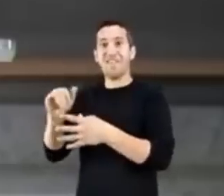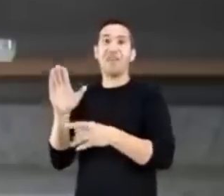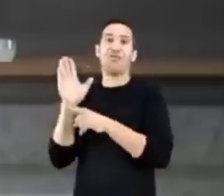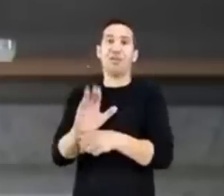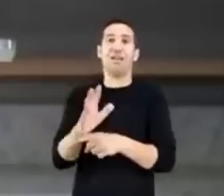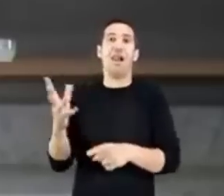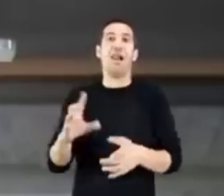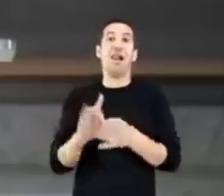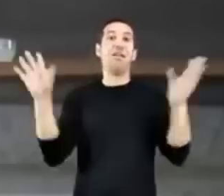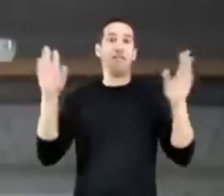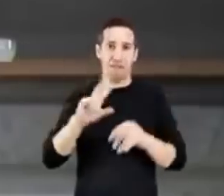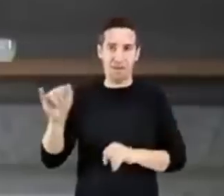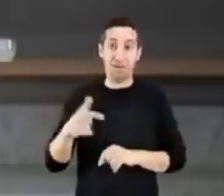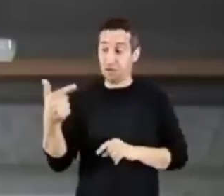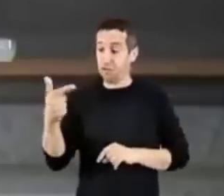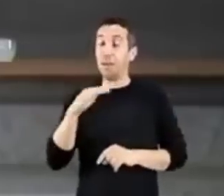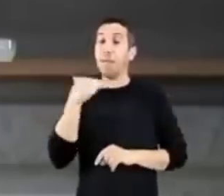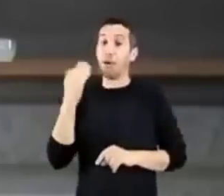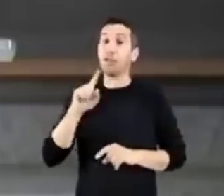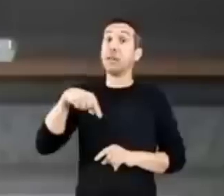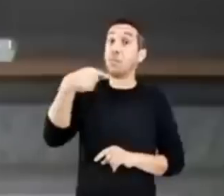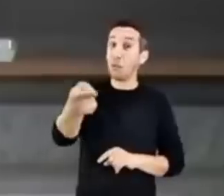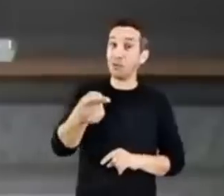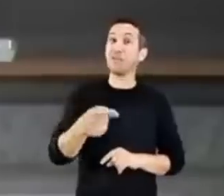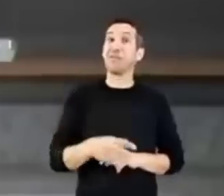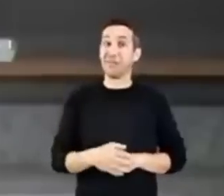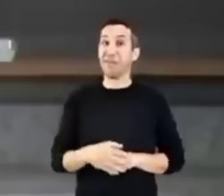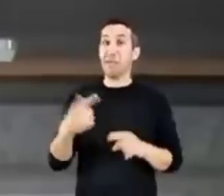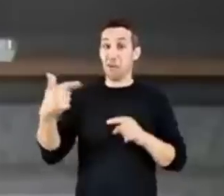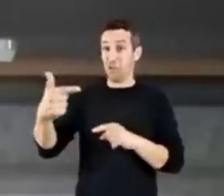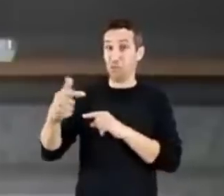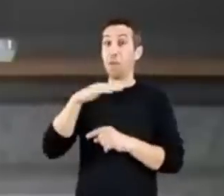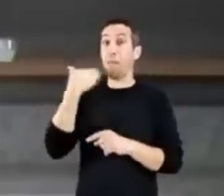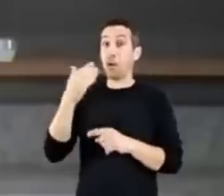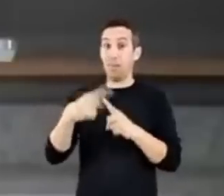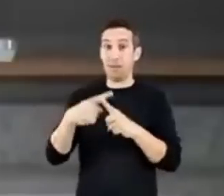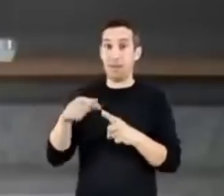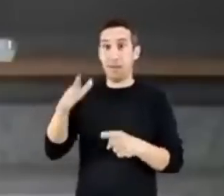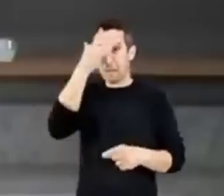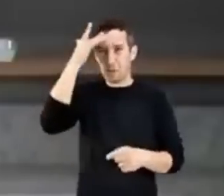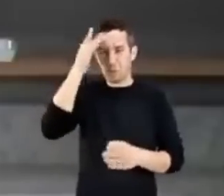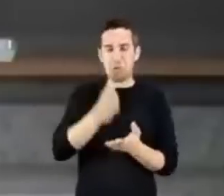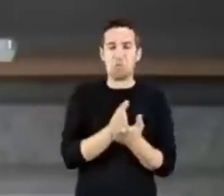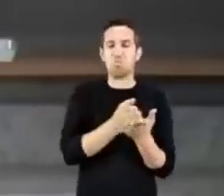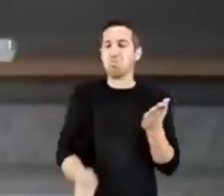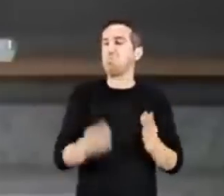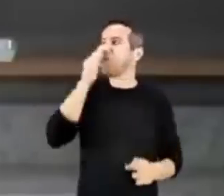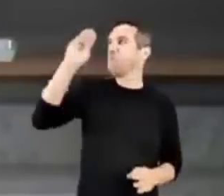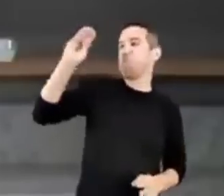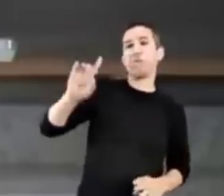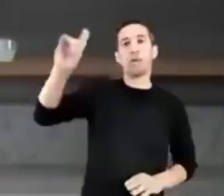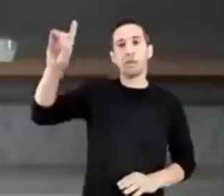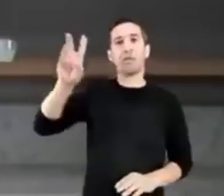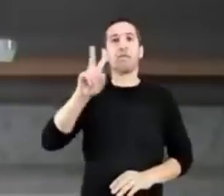depois então a os pregadores do evangelho que continuam pregando o evangelho